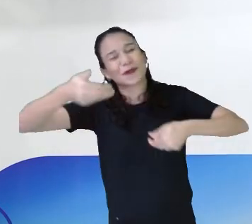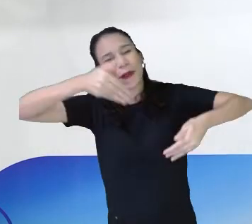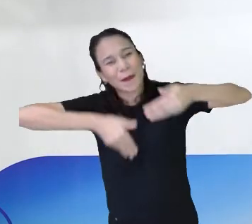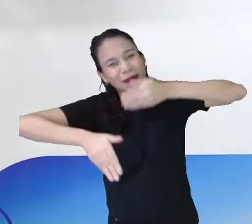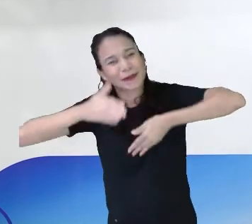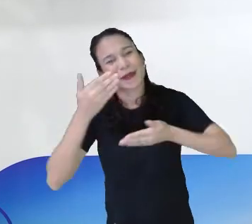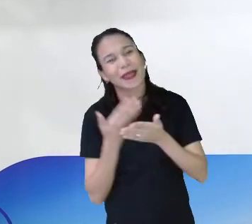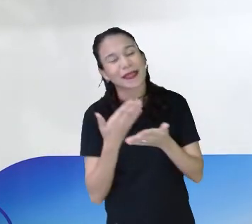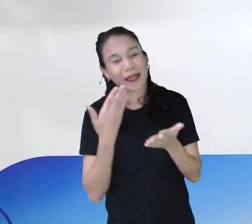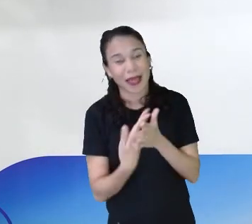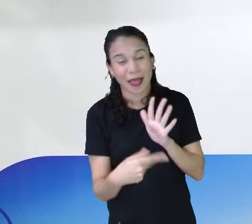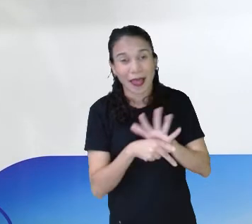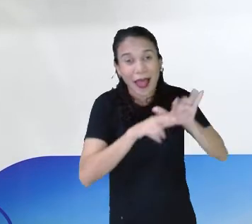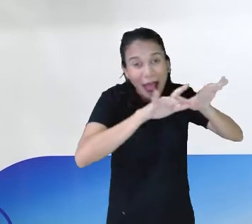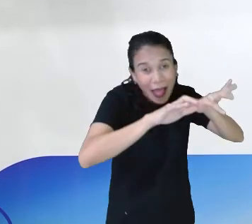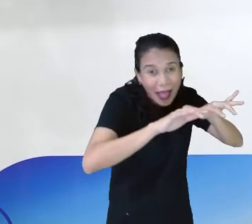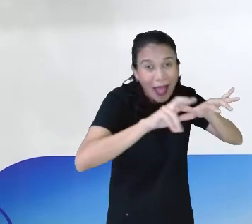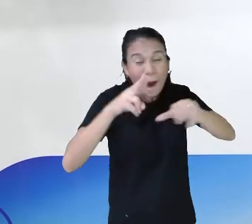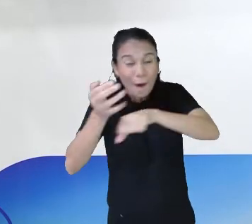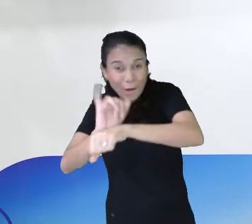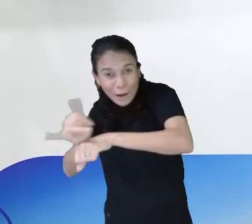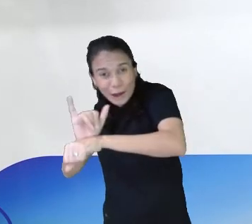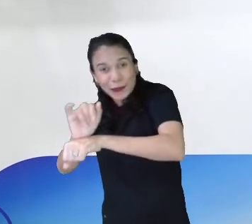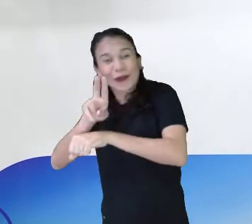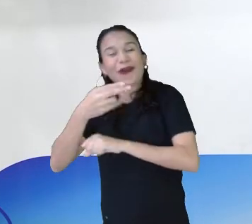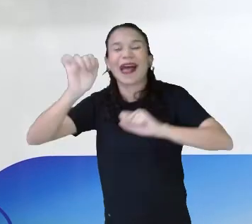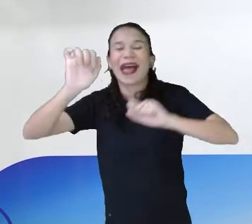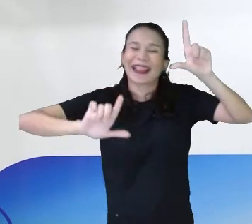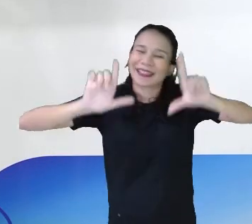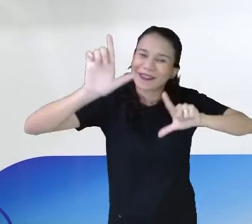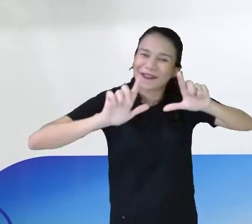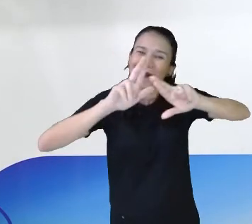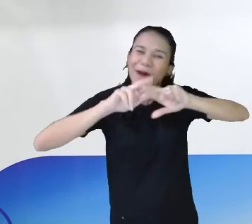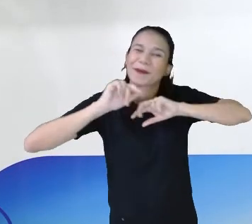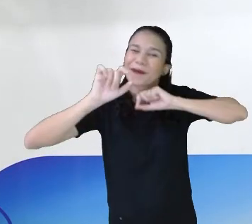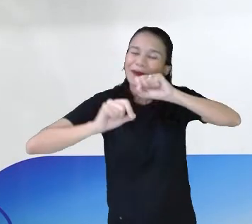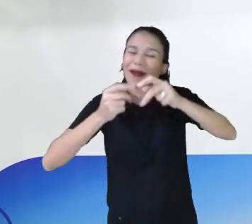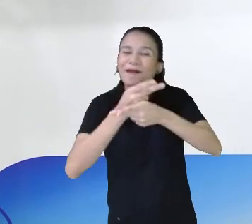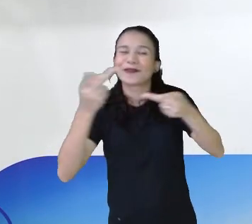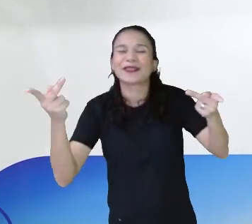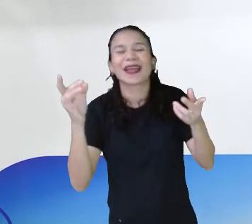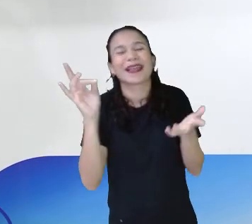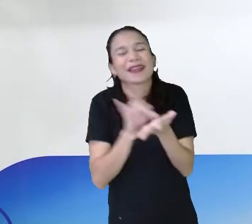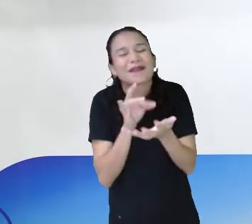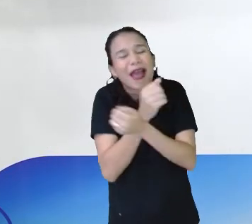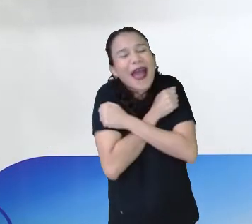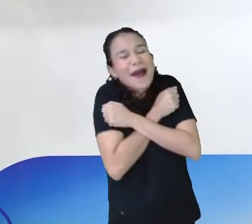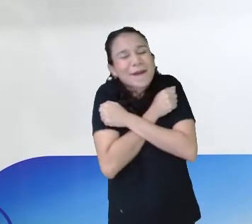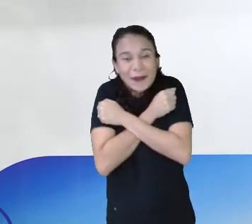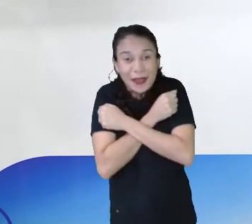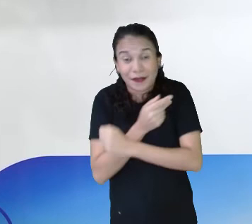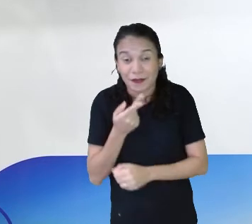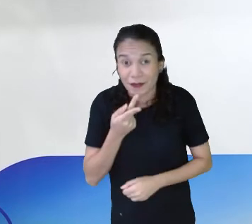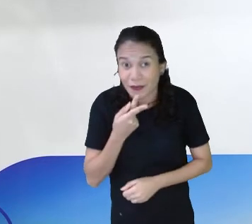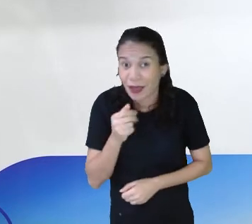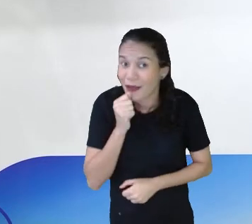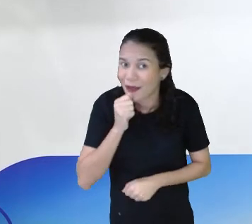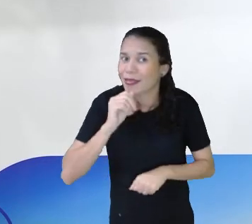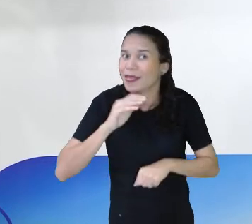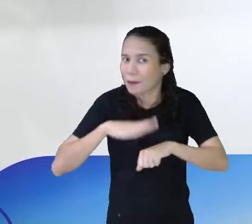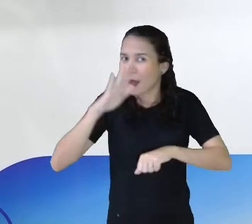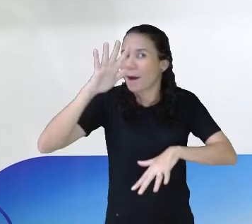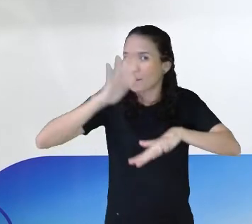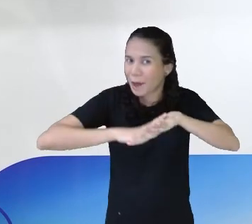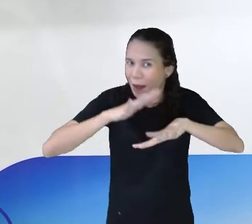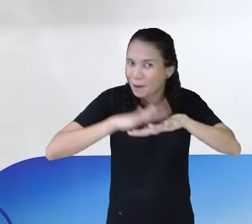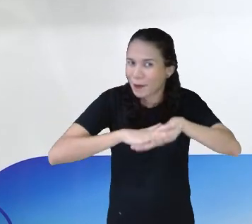aula, seja no chat, seja no YouTube, seja na TV. Então, eu quero deixar para vocês um grande abraço, dizer que ainda temos aula, a